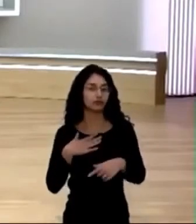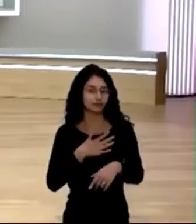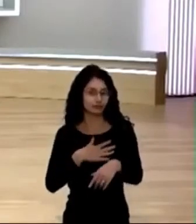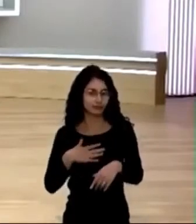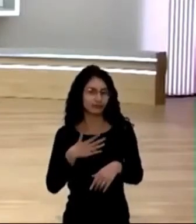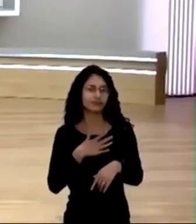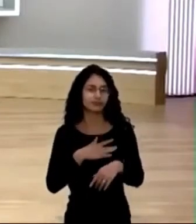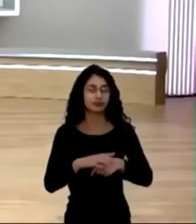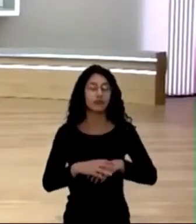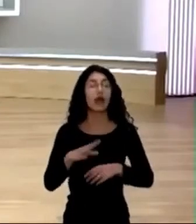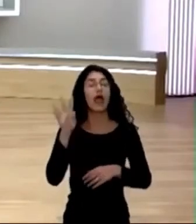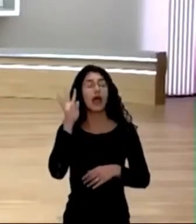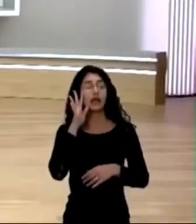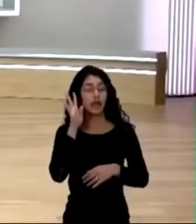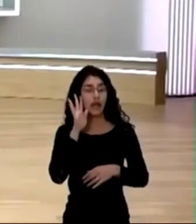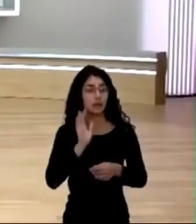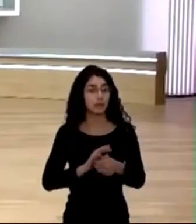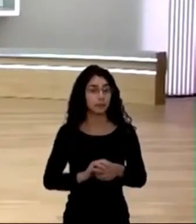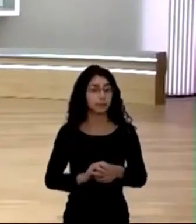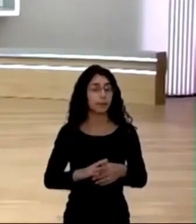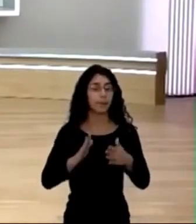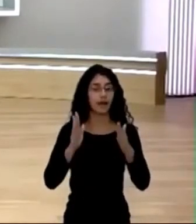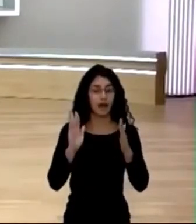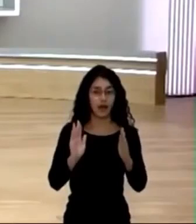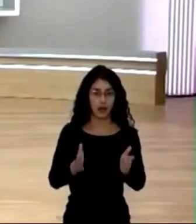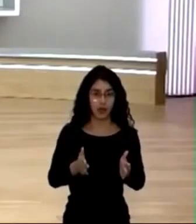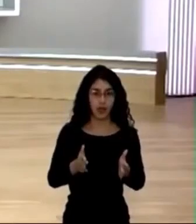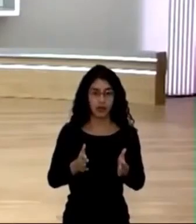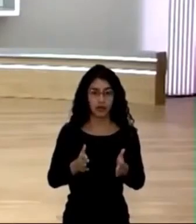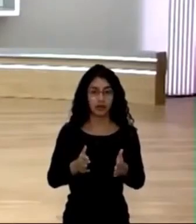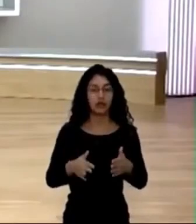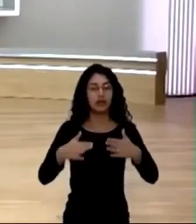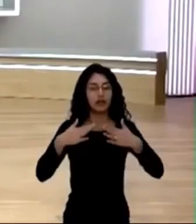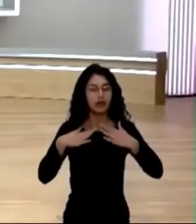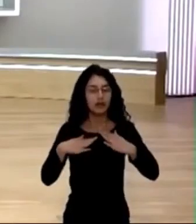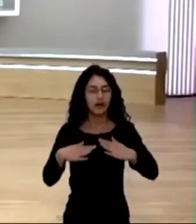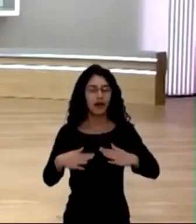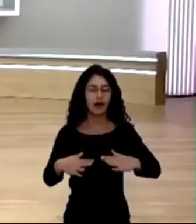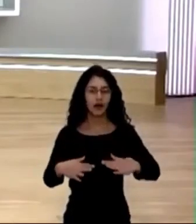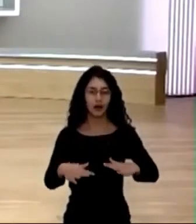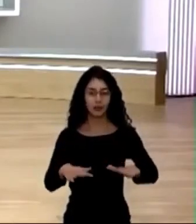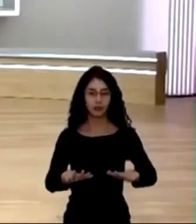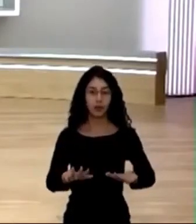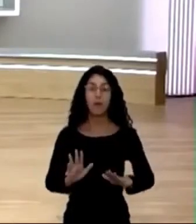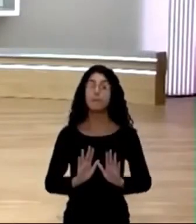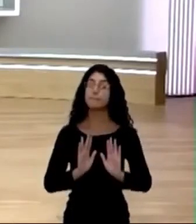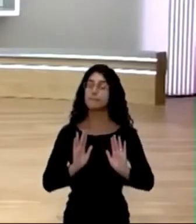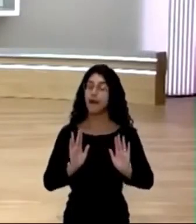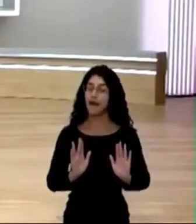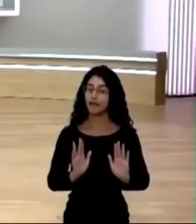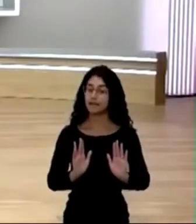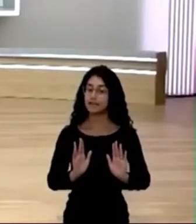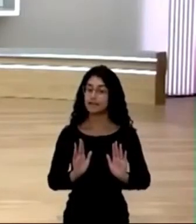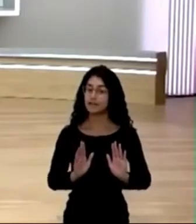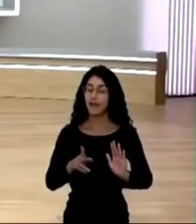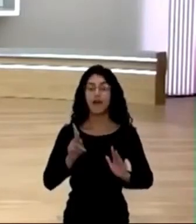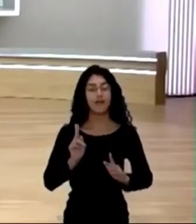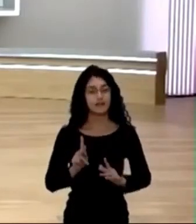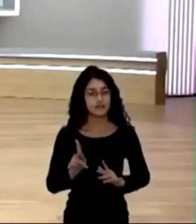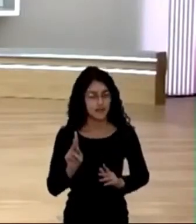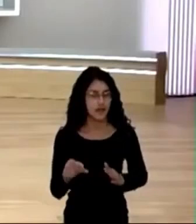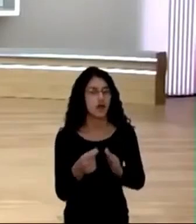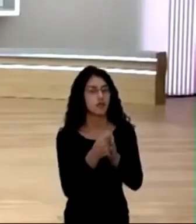E lembrem-se, agora, né, é aquele momento da gente relaxar, mas não se esqueçam, sempre com as